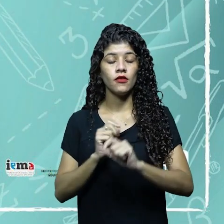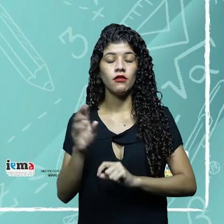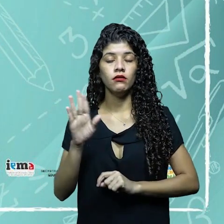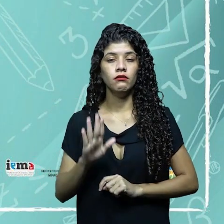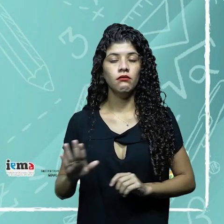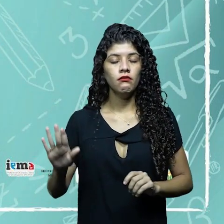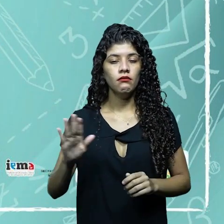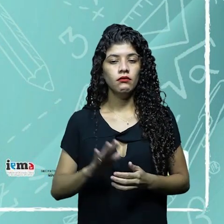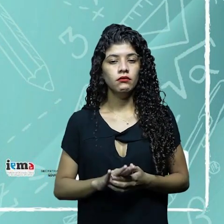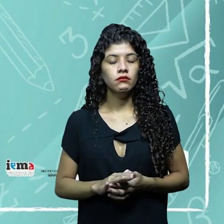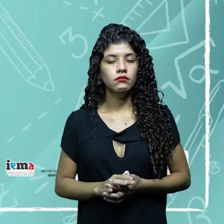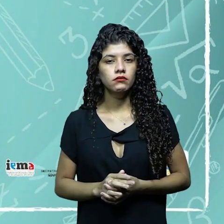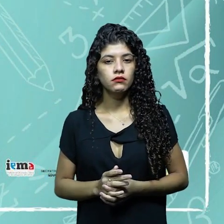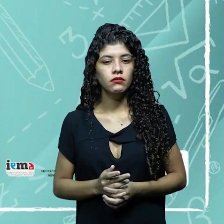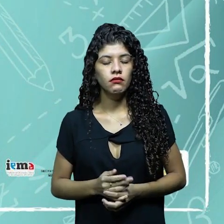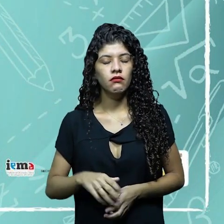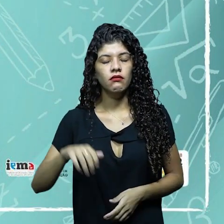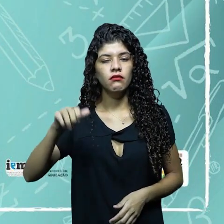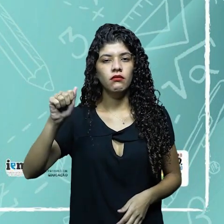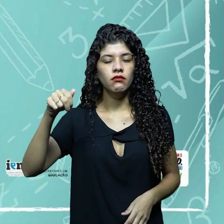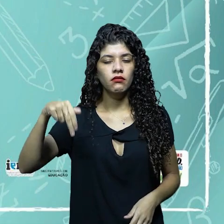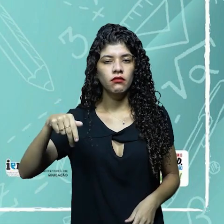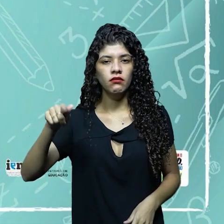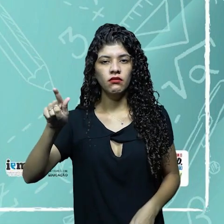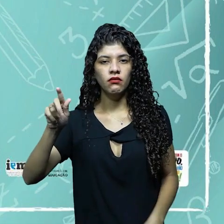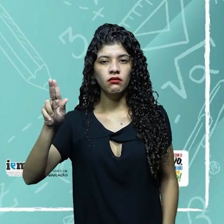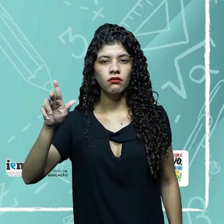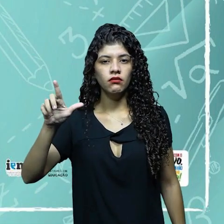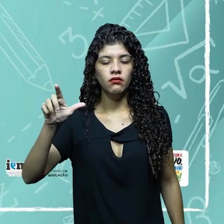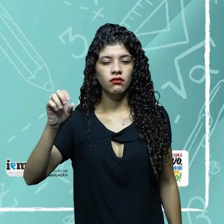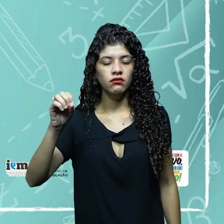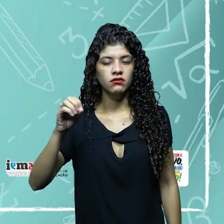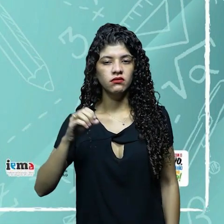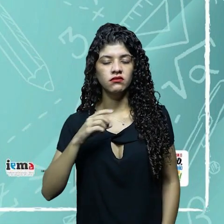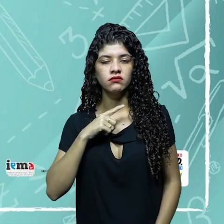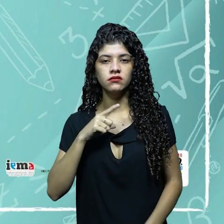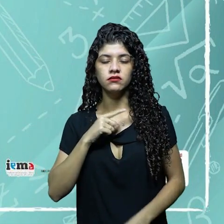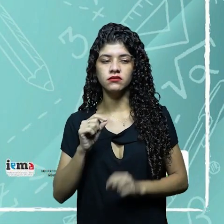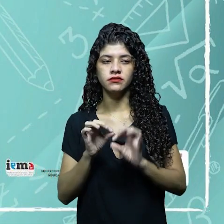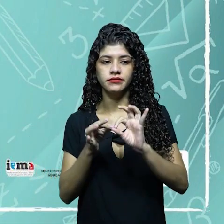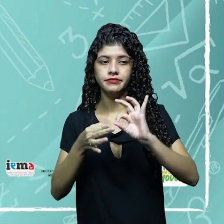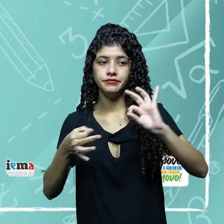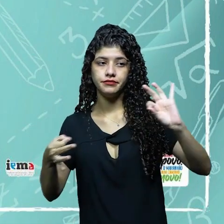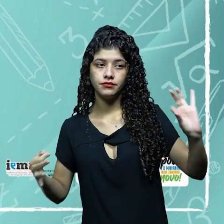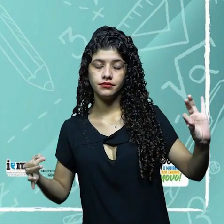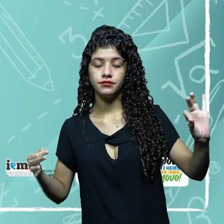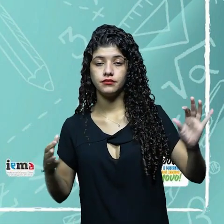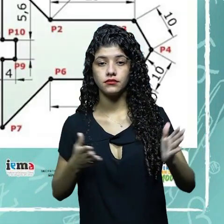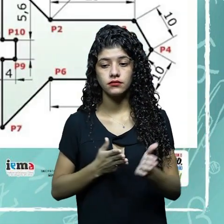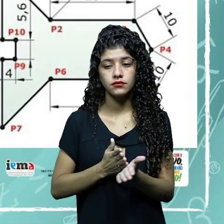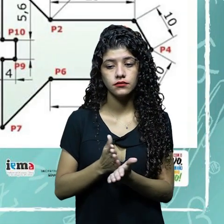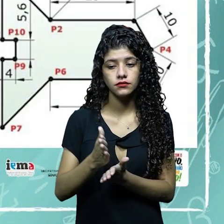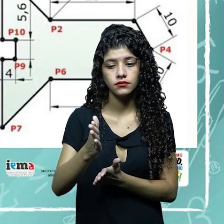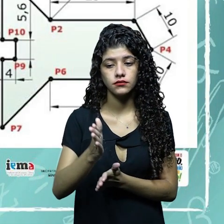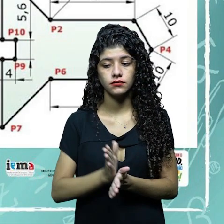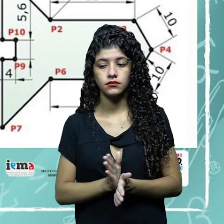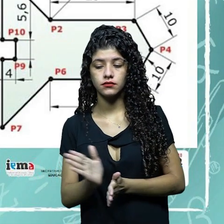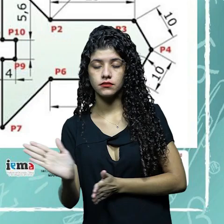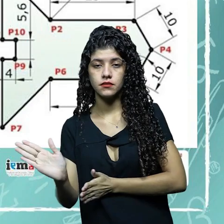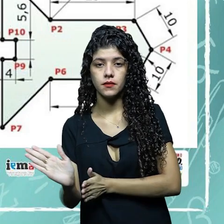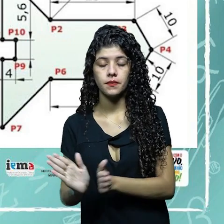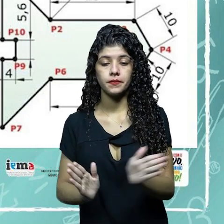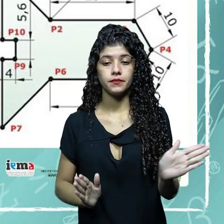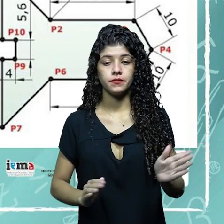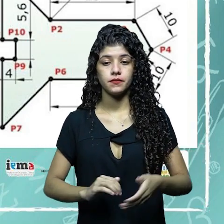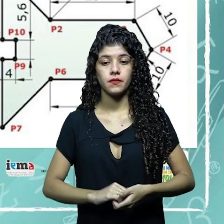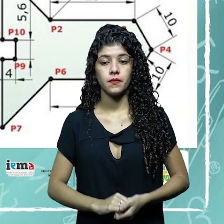precisar colocar direções, distâncias e vou conseguir colocar ângulos. Por exemplo,